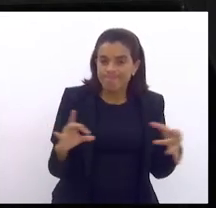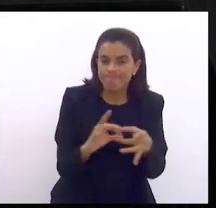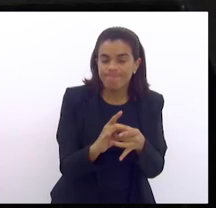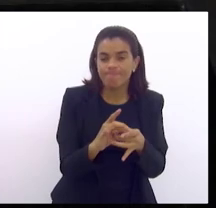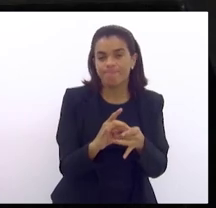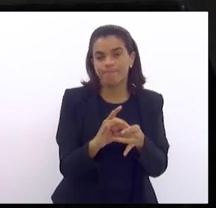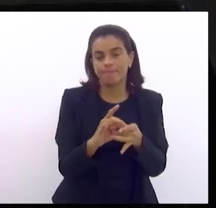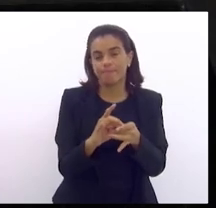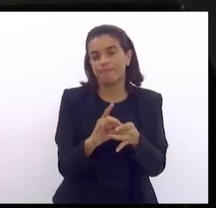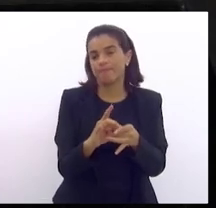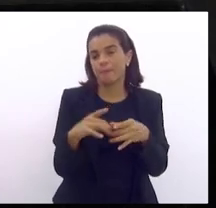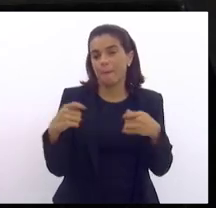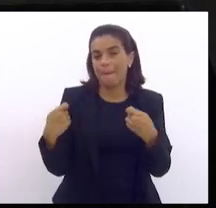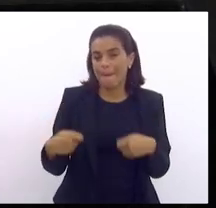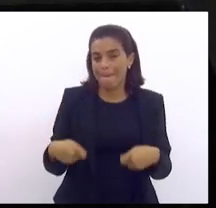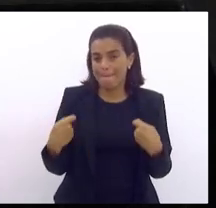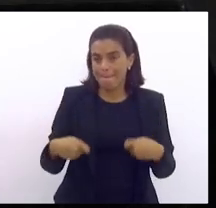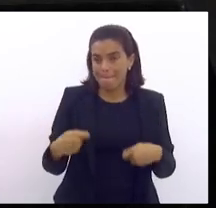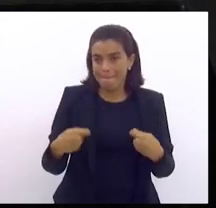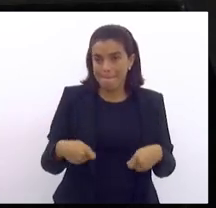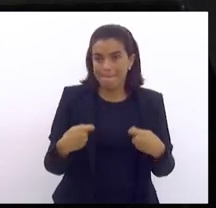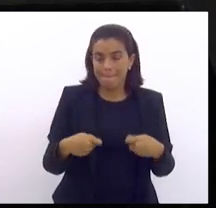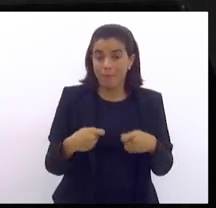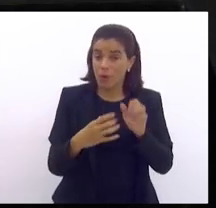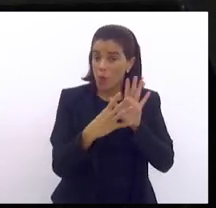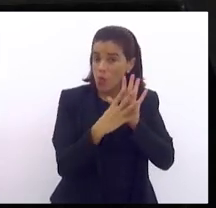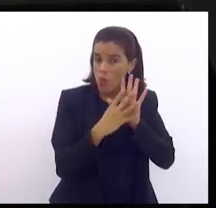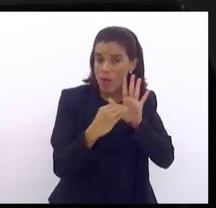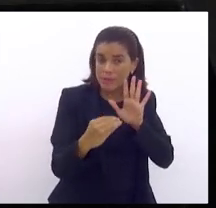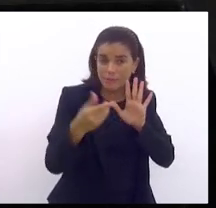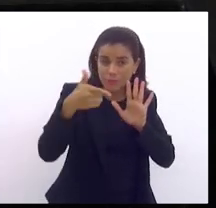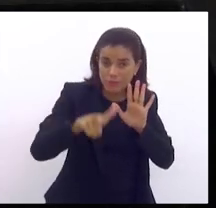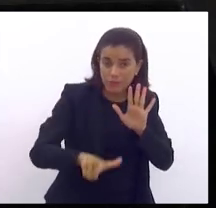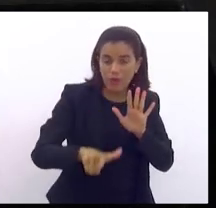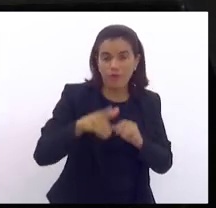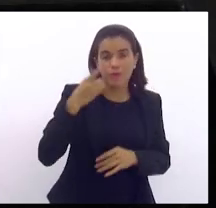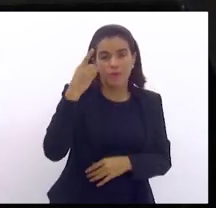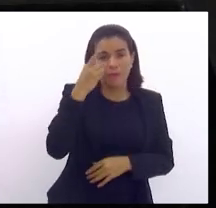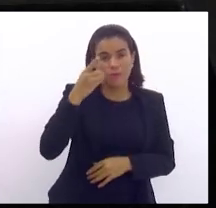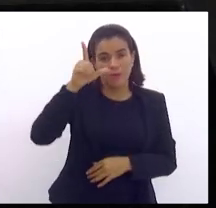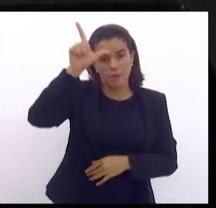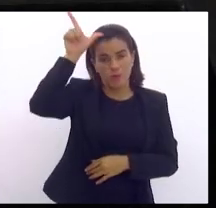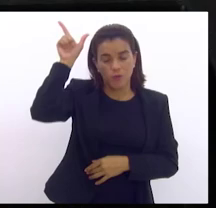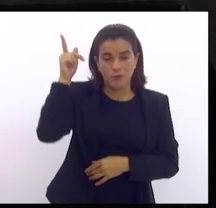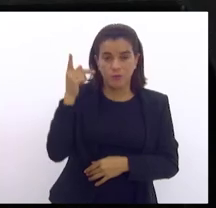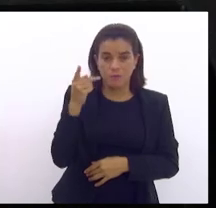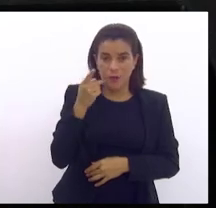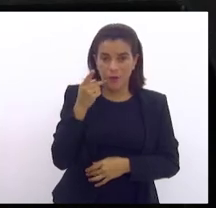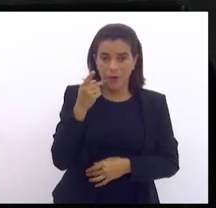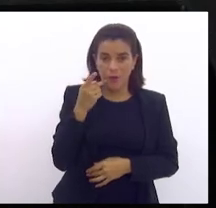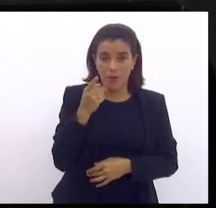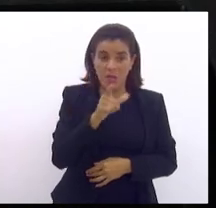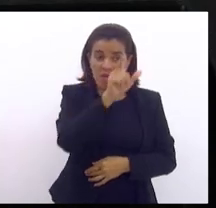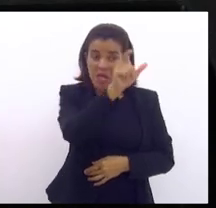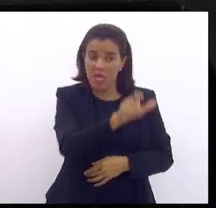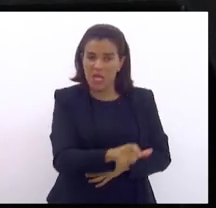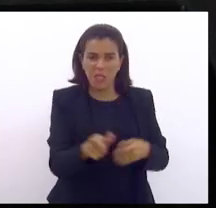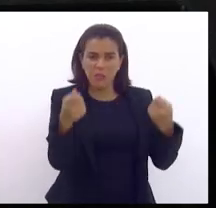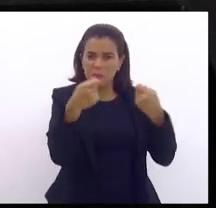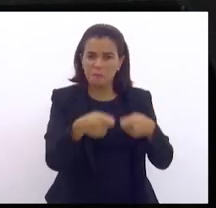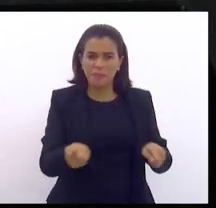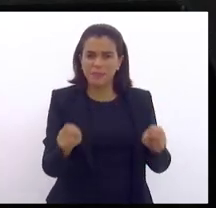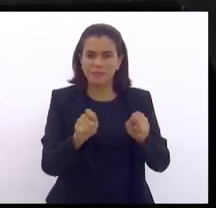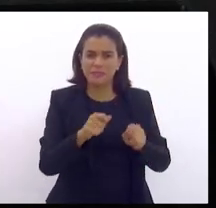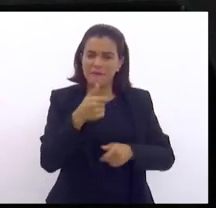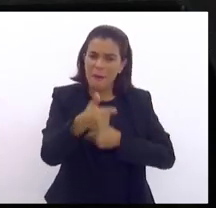Nós temos aqui um grande exemplo, volto a dizer, do deputado Luiz Paulo. Ele não precisava